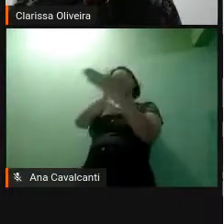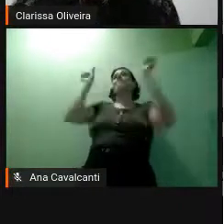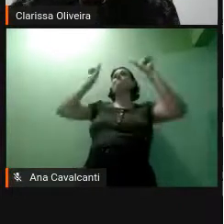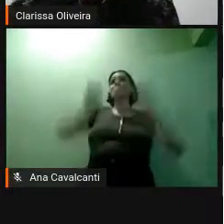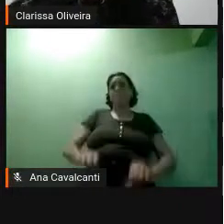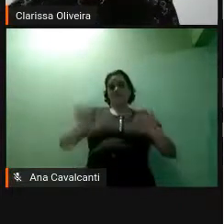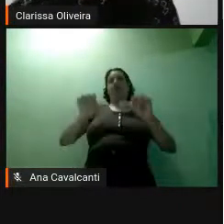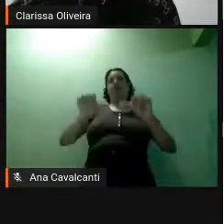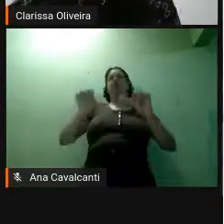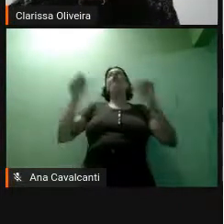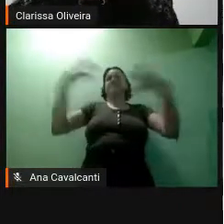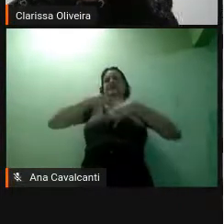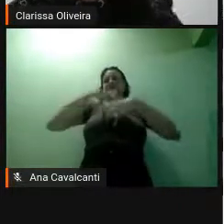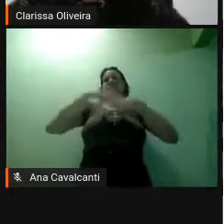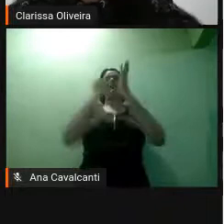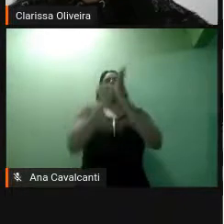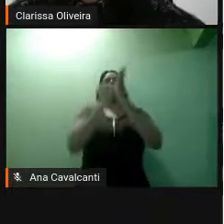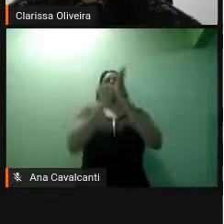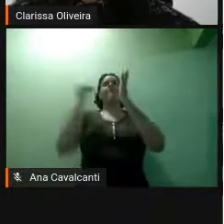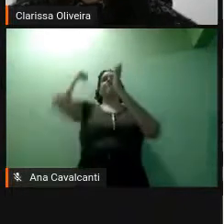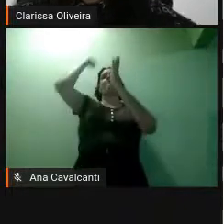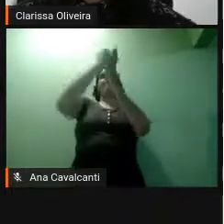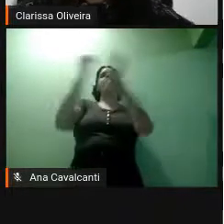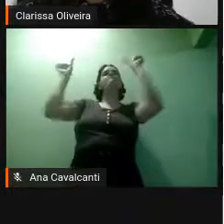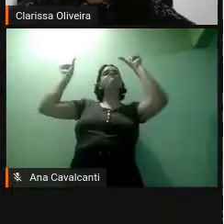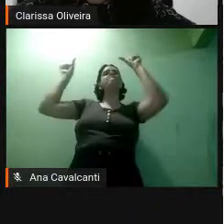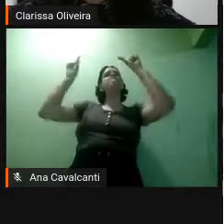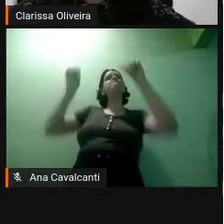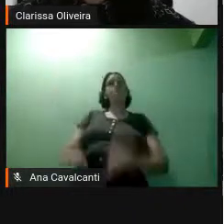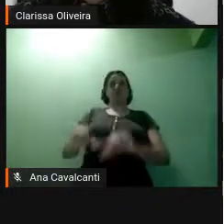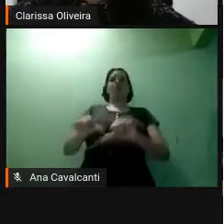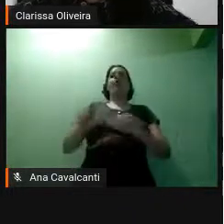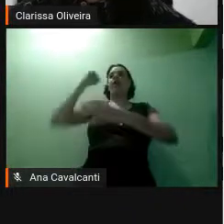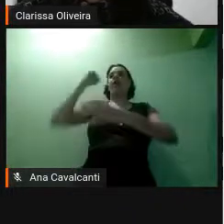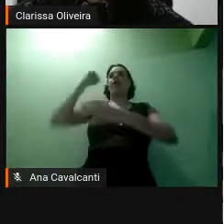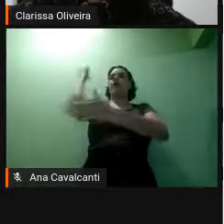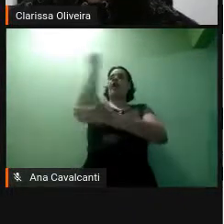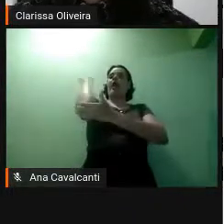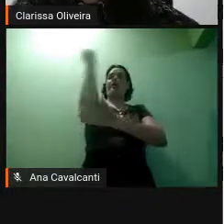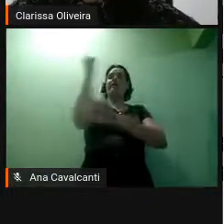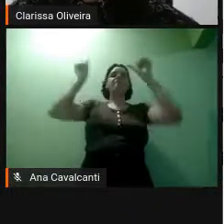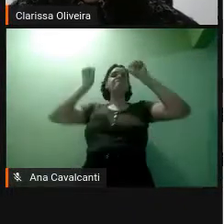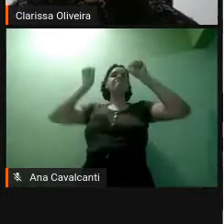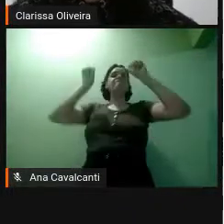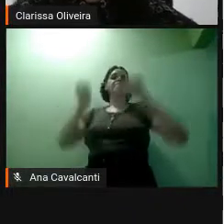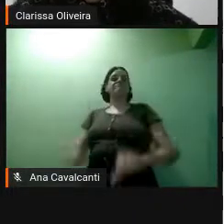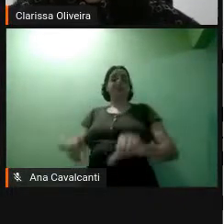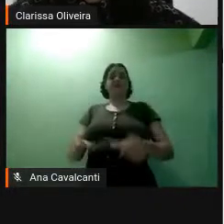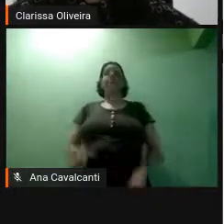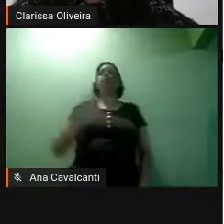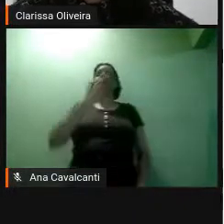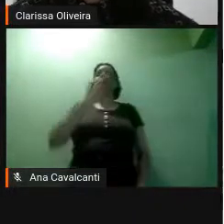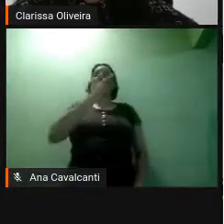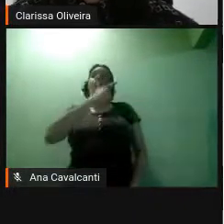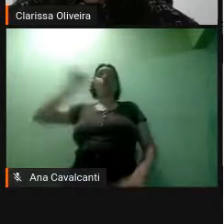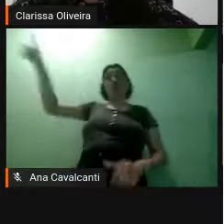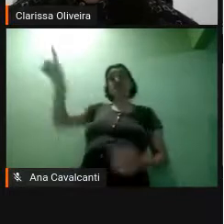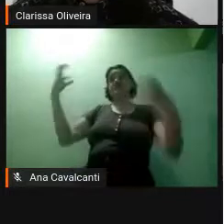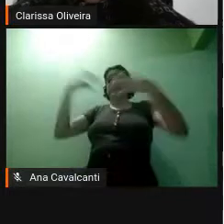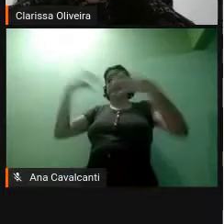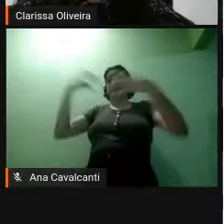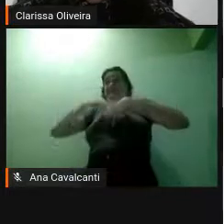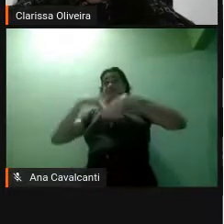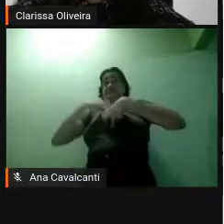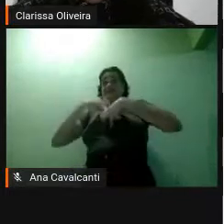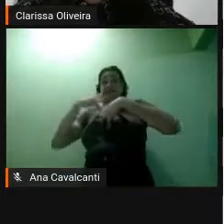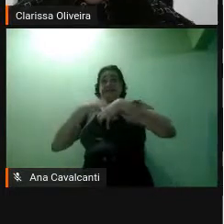sintomas mais graves, né, e ter uma consequência pior. Outro sintoma comum,